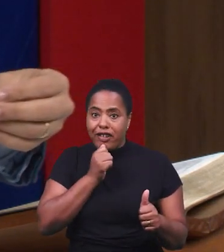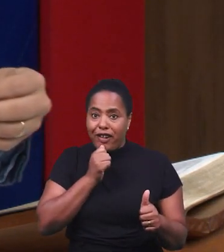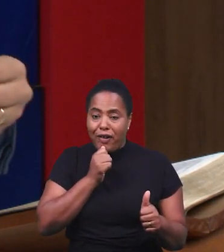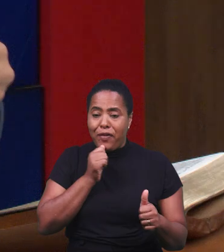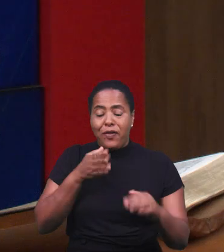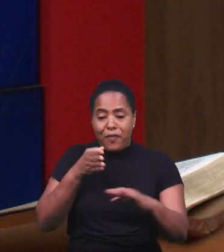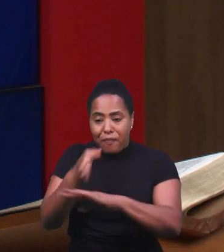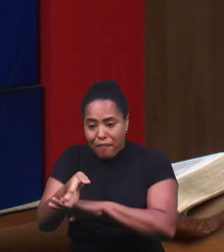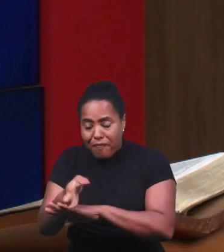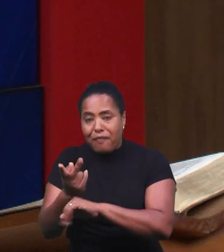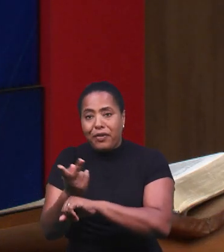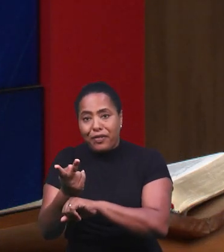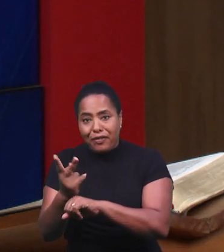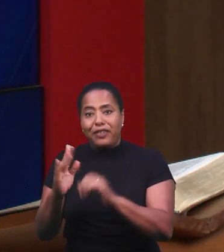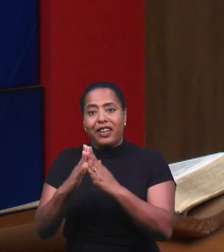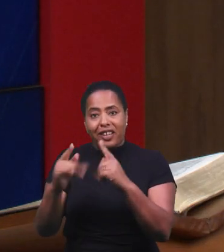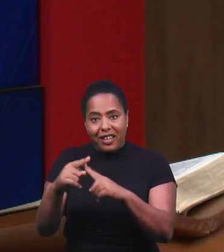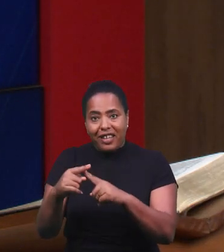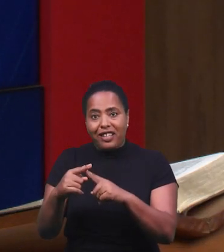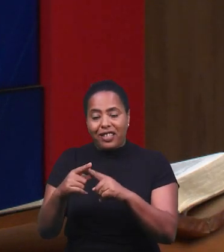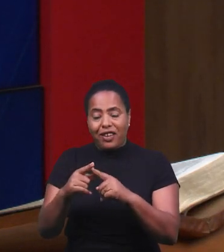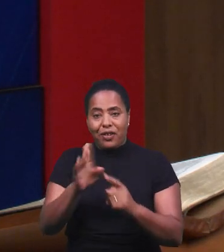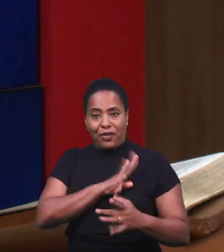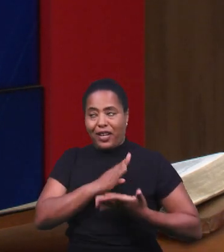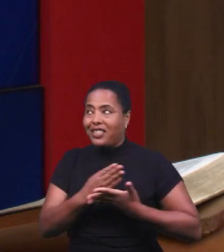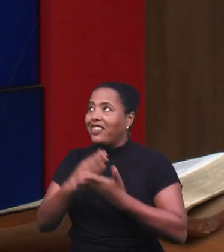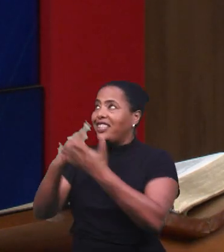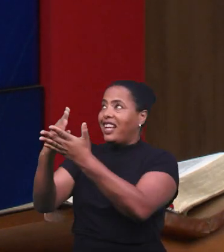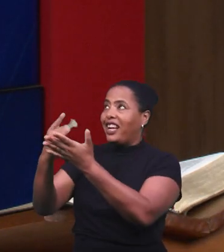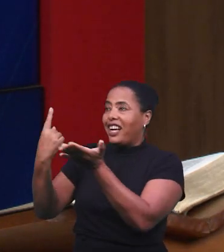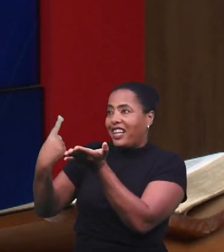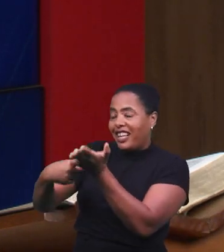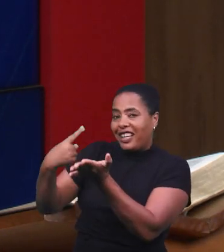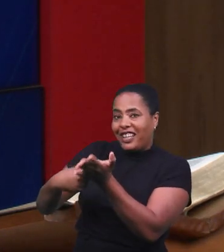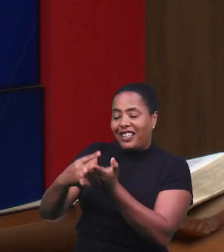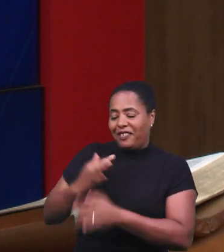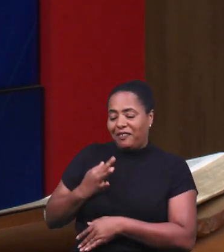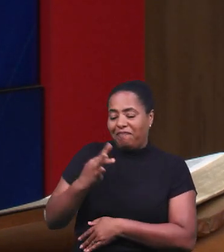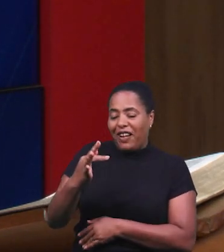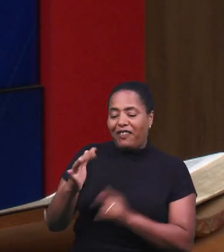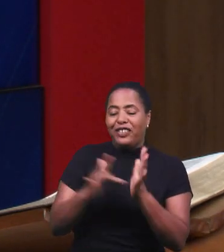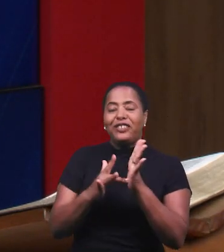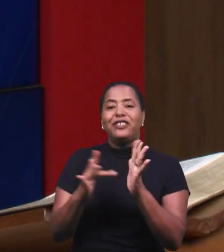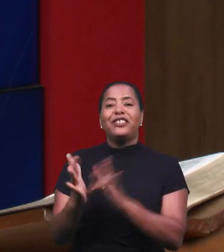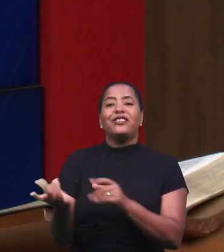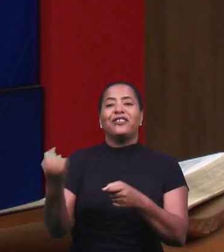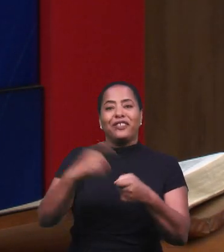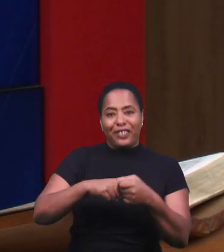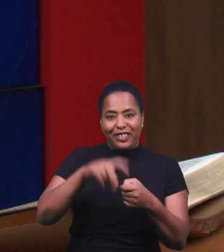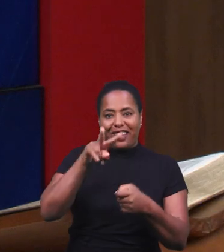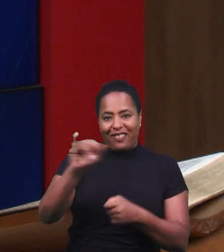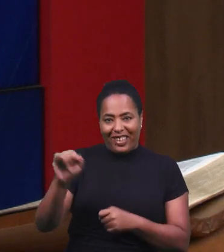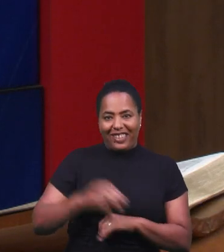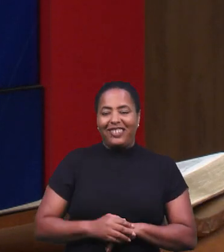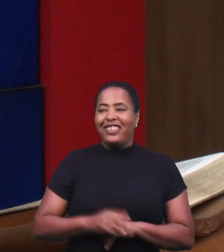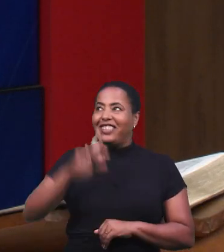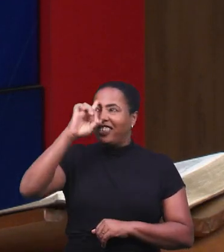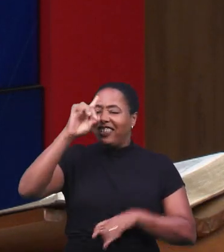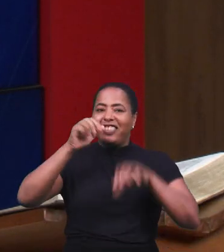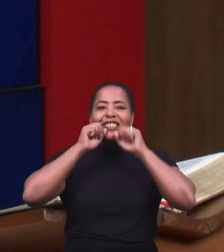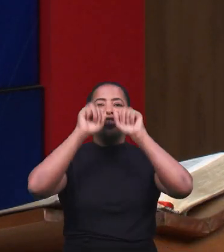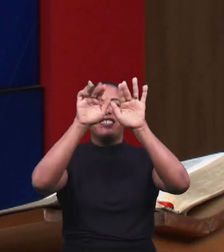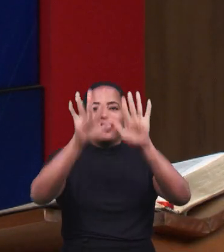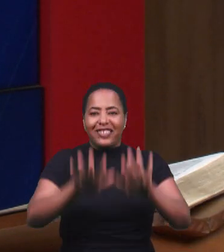Senhor e faça uma aliança com Deus, porque em breve Jesus voltará. Que Deus nos abençoe,